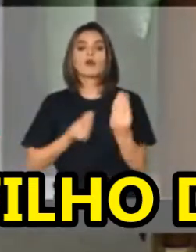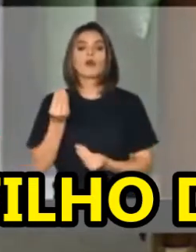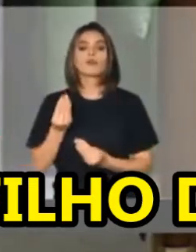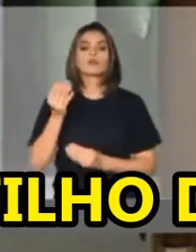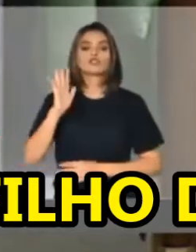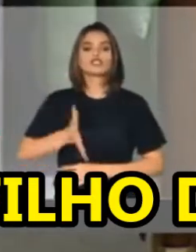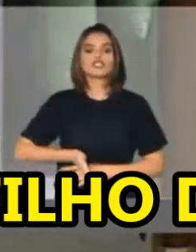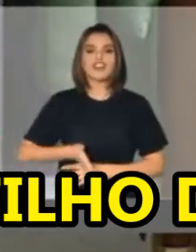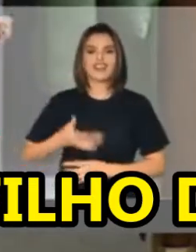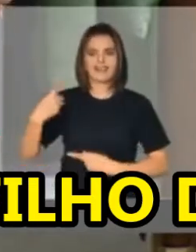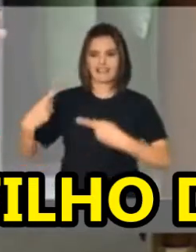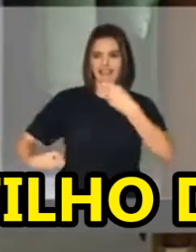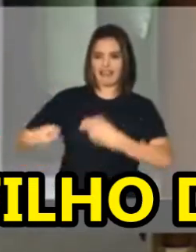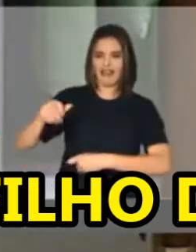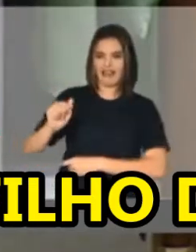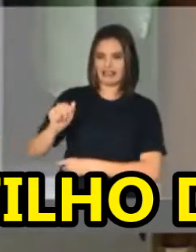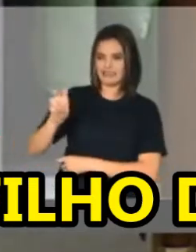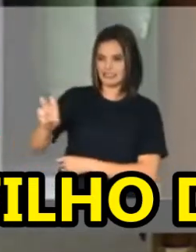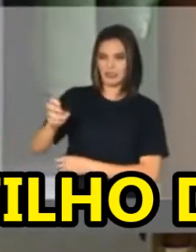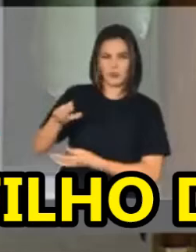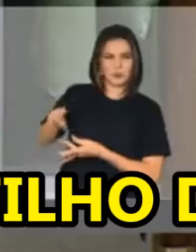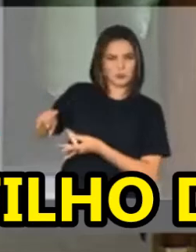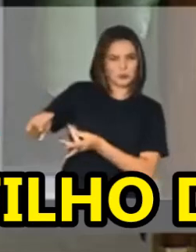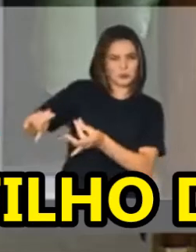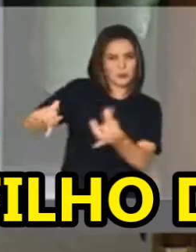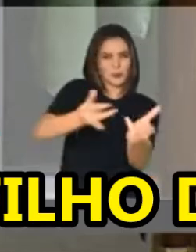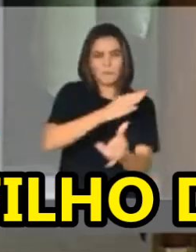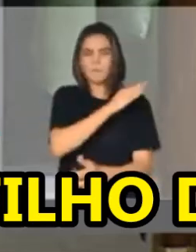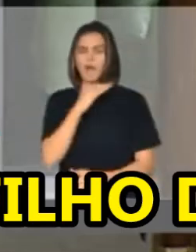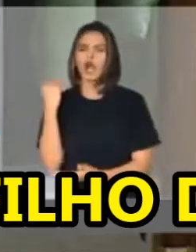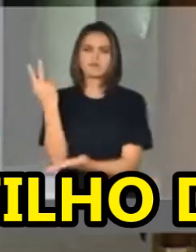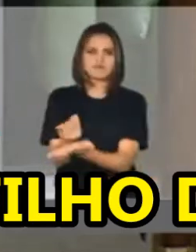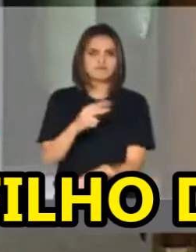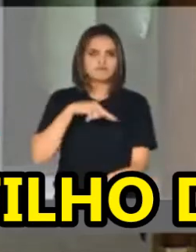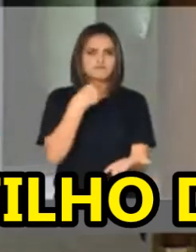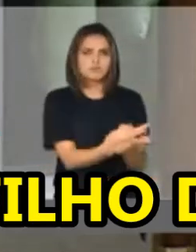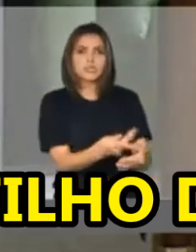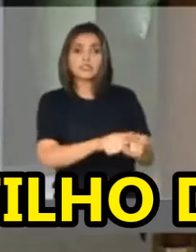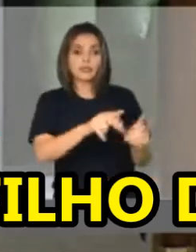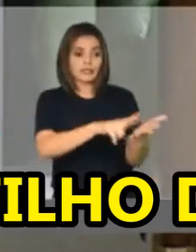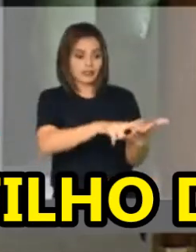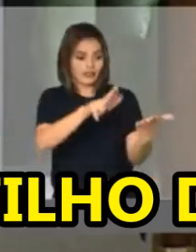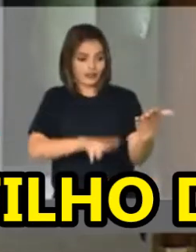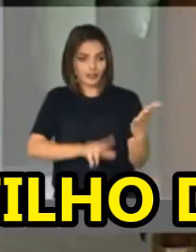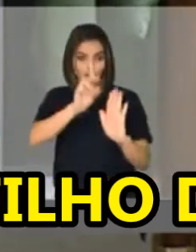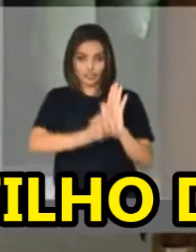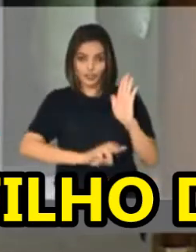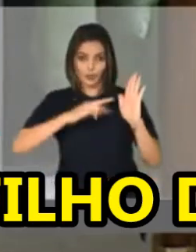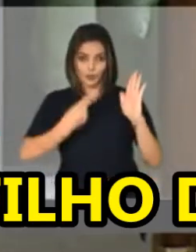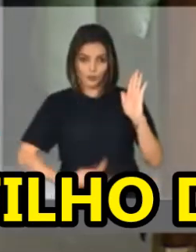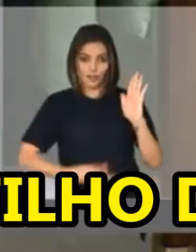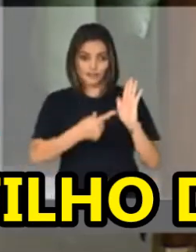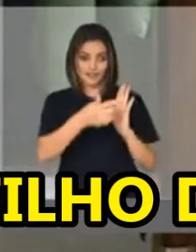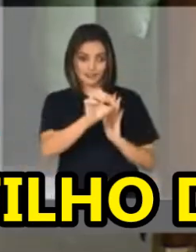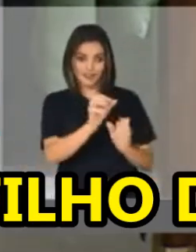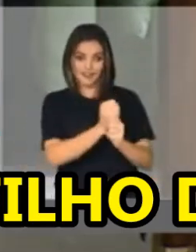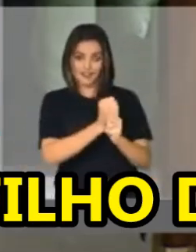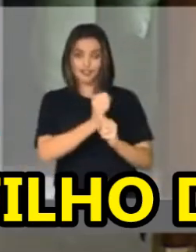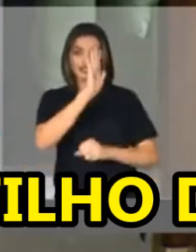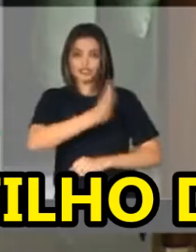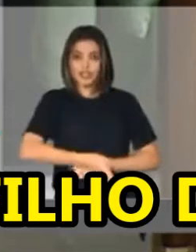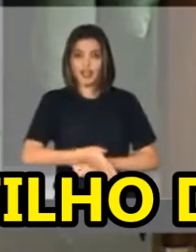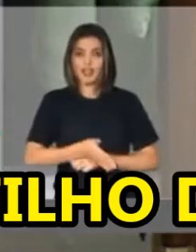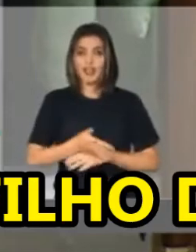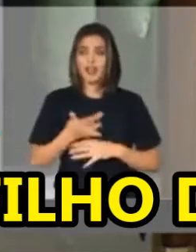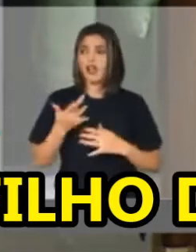do AI-5 e no recém-comemoração de 70 anos da Declaração Universal dos Direitos Humanos, nós nem